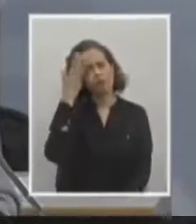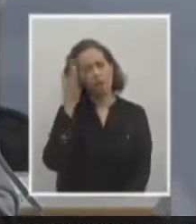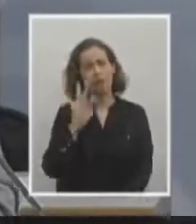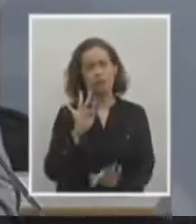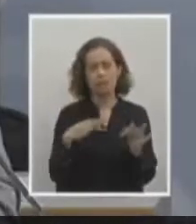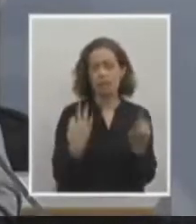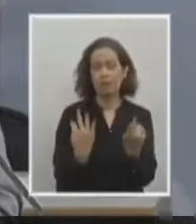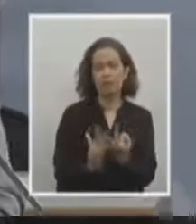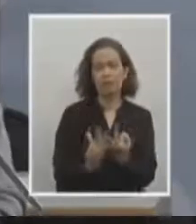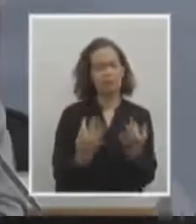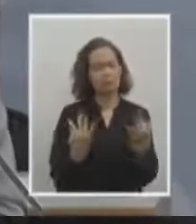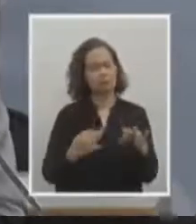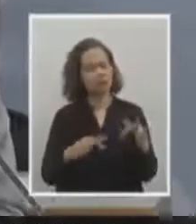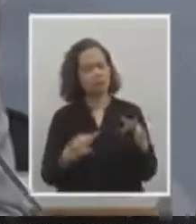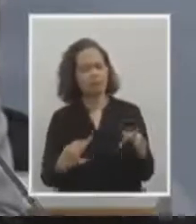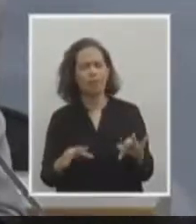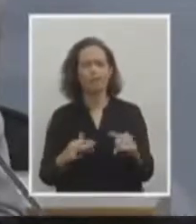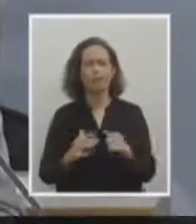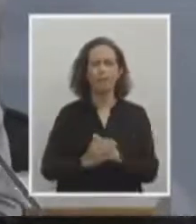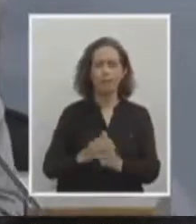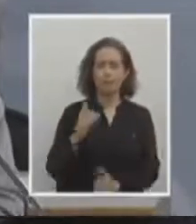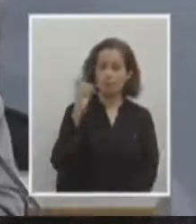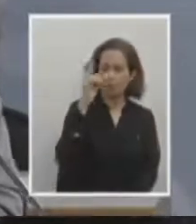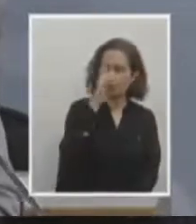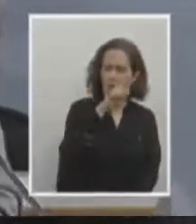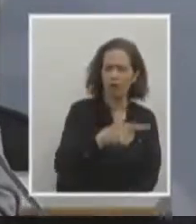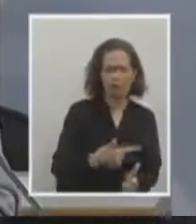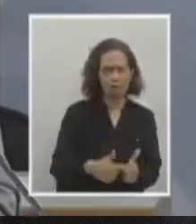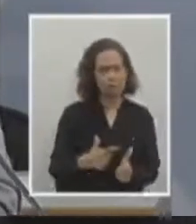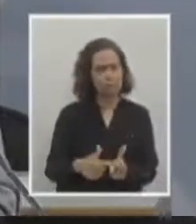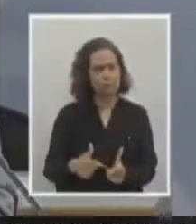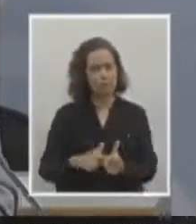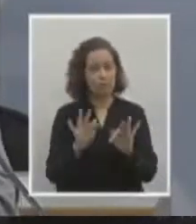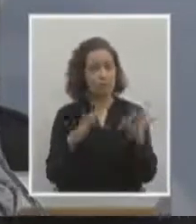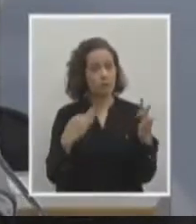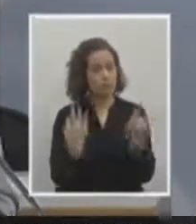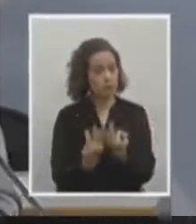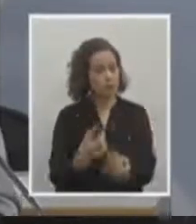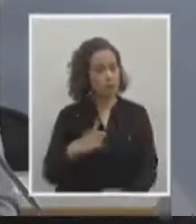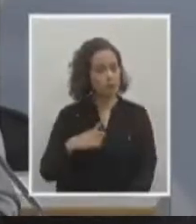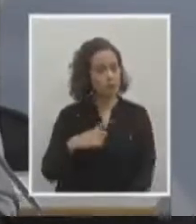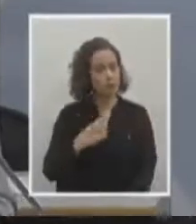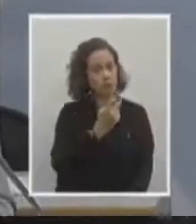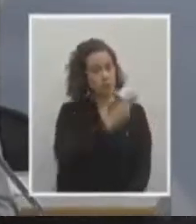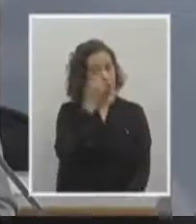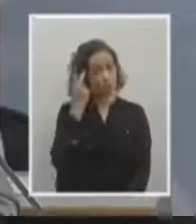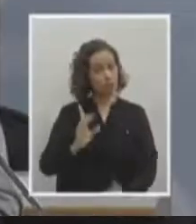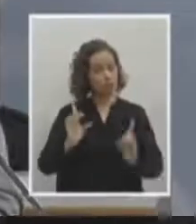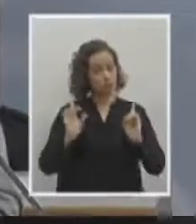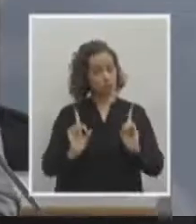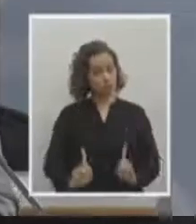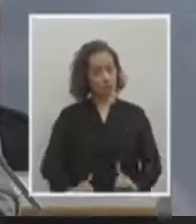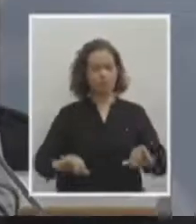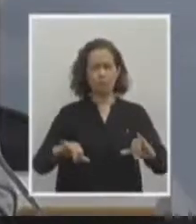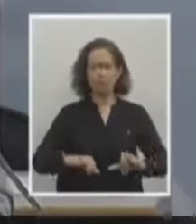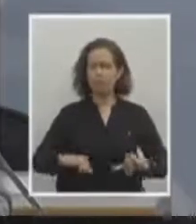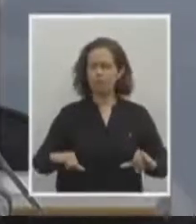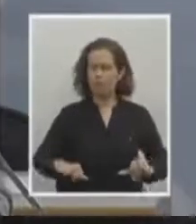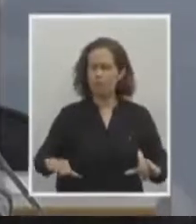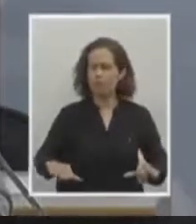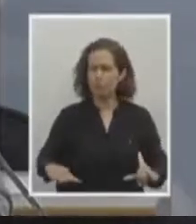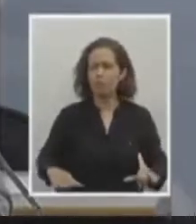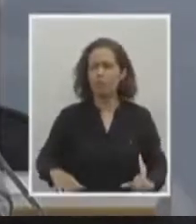famílias, eu sei da dor das dificuldades que as famílias que têm pessoas com deficiência passam no dia a